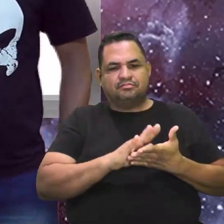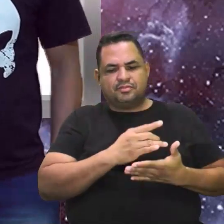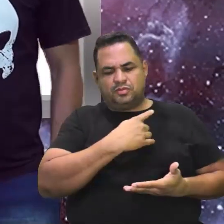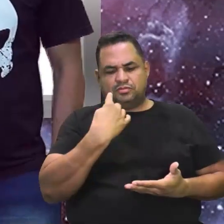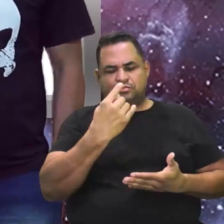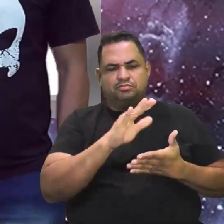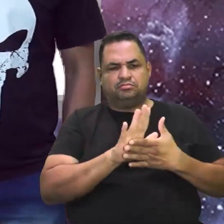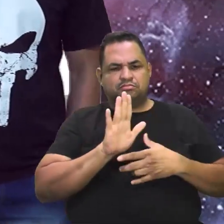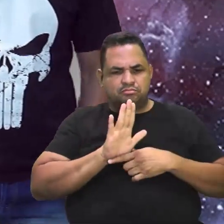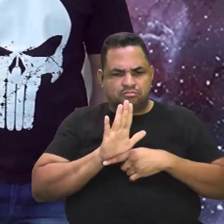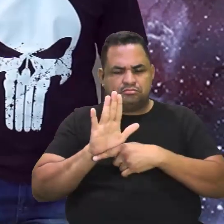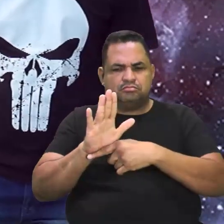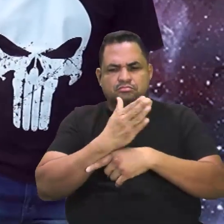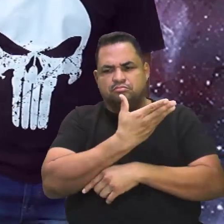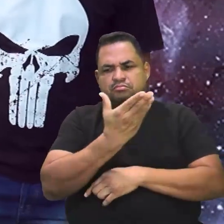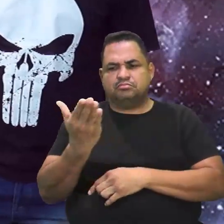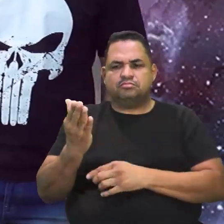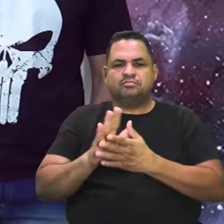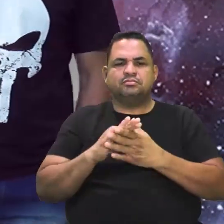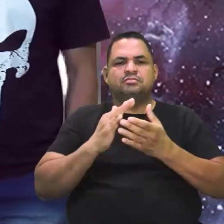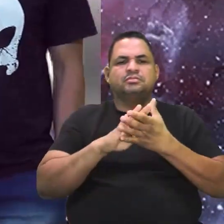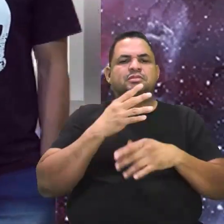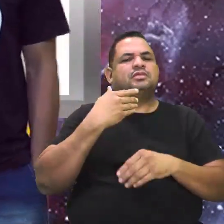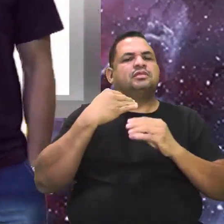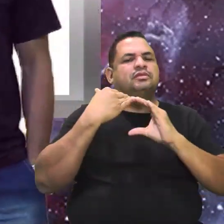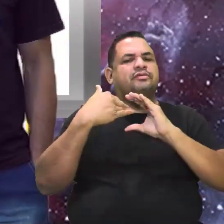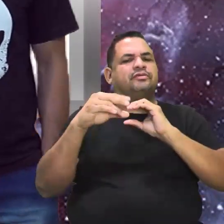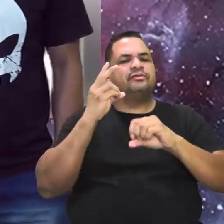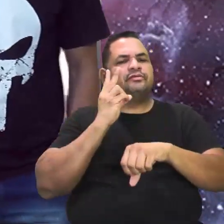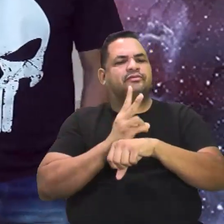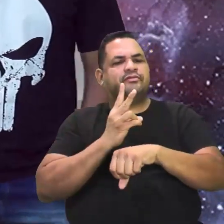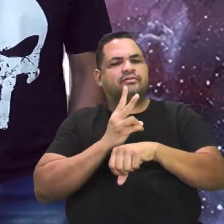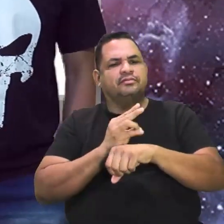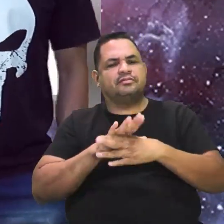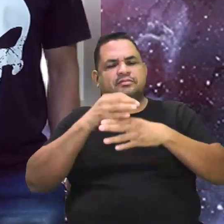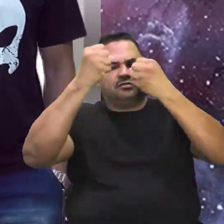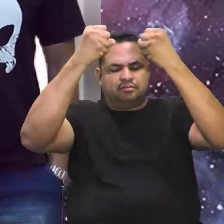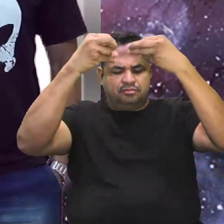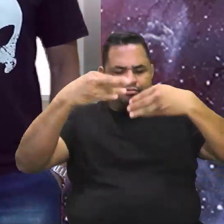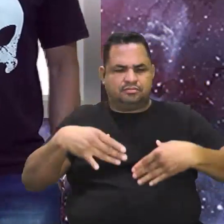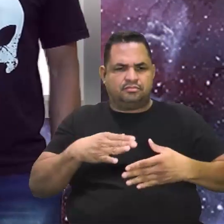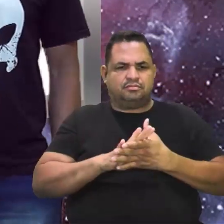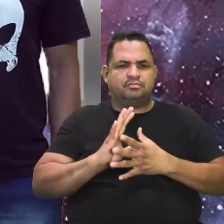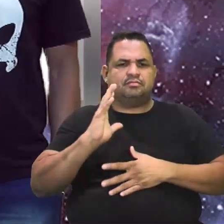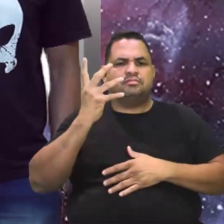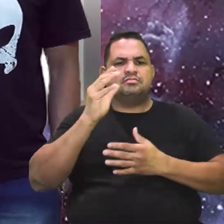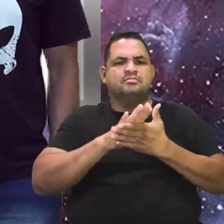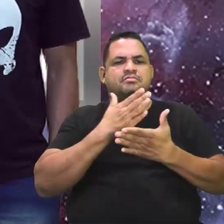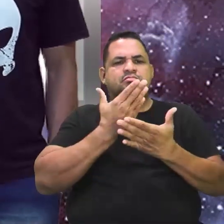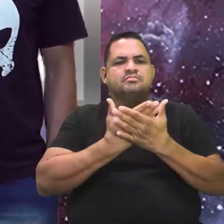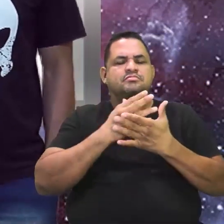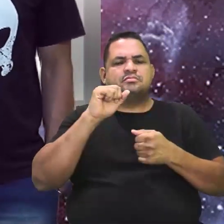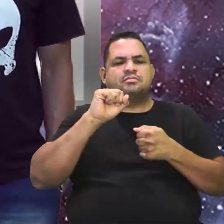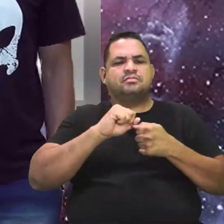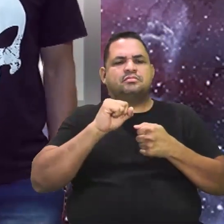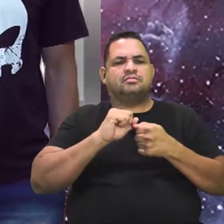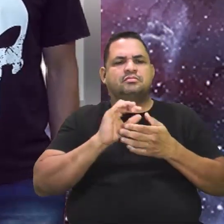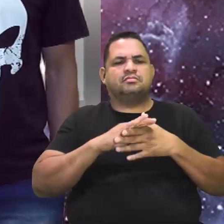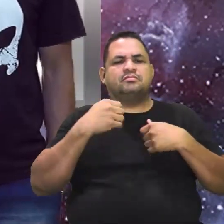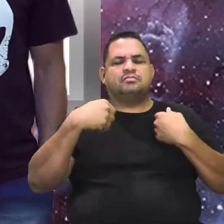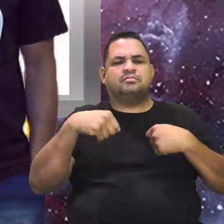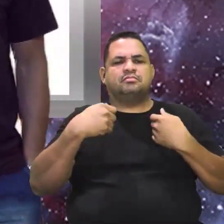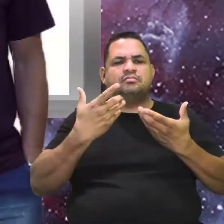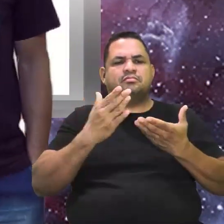né, gente? À disposição de vocês. Às vezes a gente manda vídeo resolvendo, às vezes a gente manda vídeo explicando, a gente resolve aqui na aula, a gente faz o que